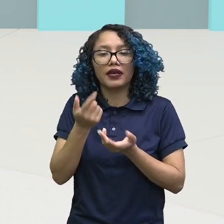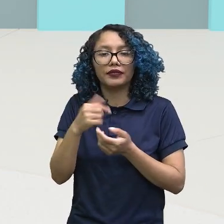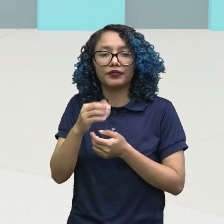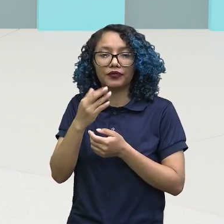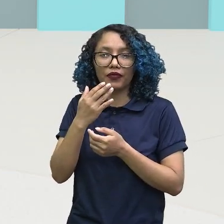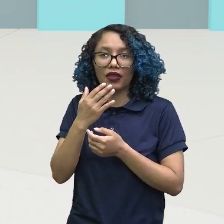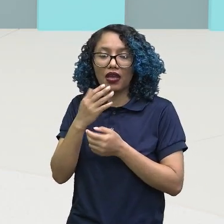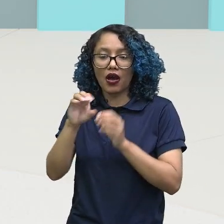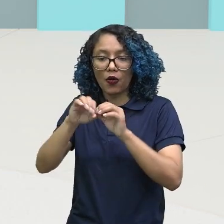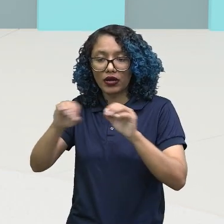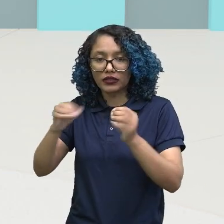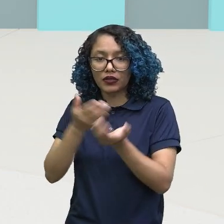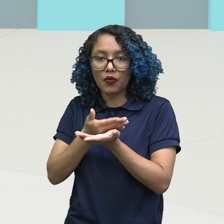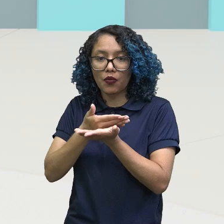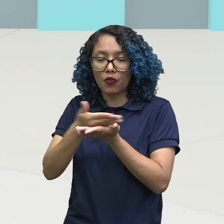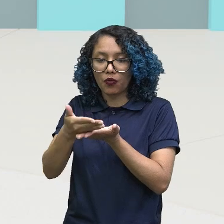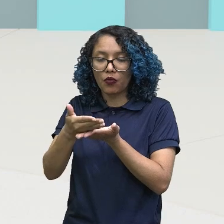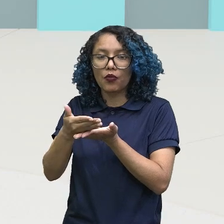iniciando com a oração